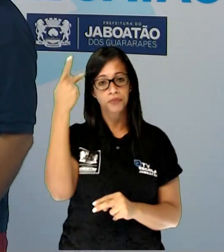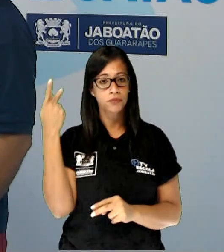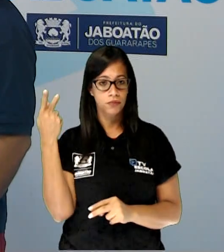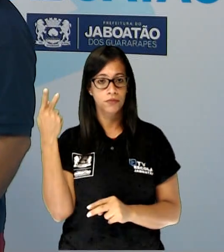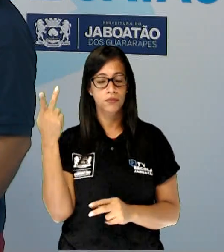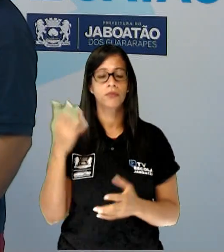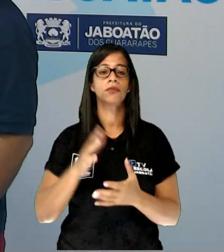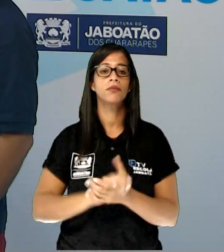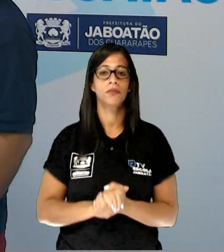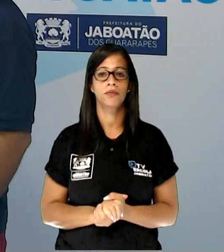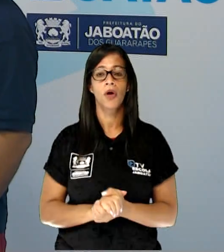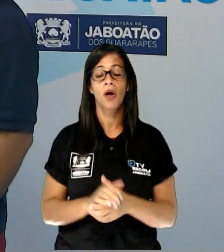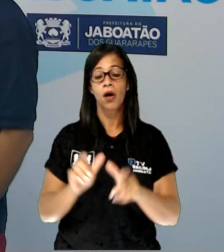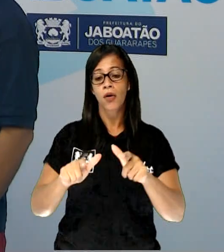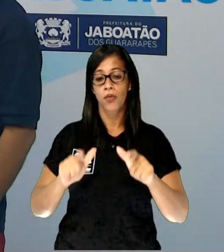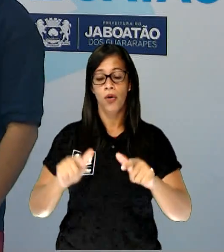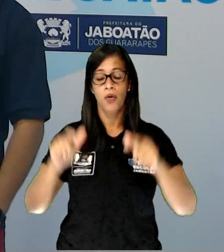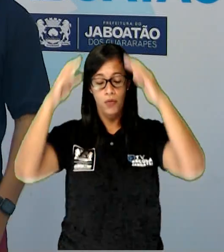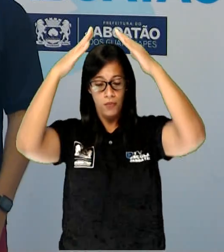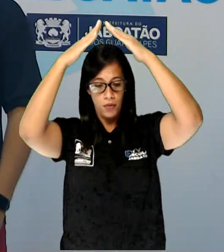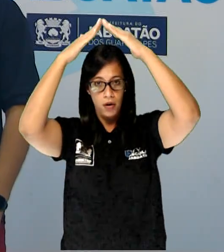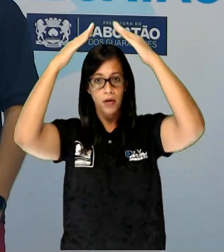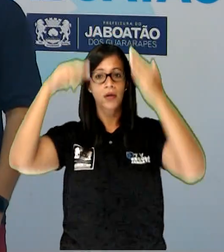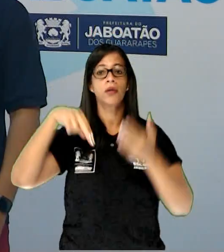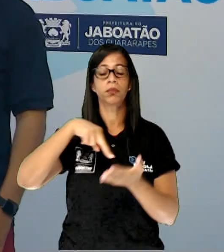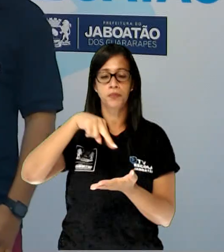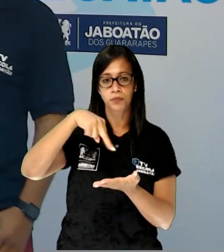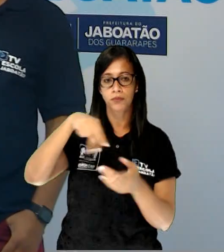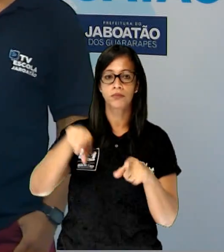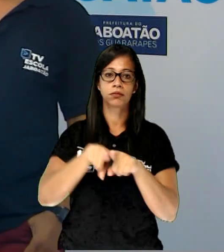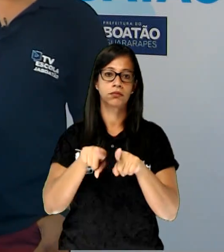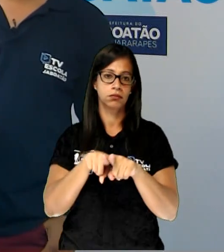onde ficavam os bailarinos e a orquestra, ok?